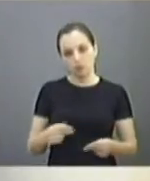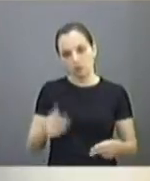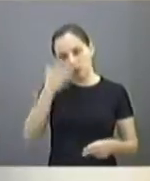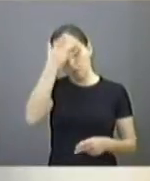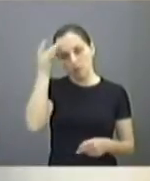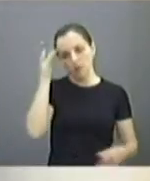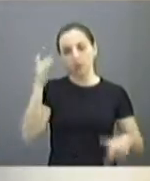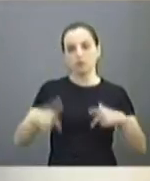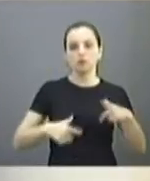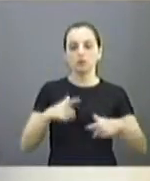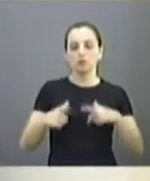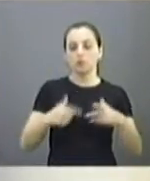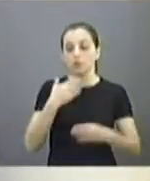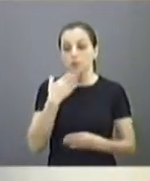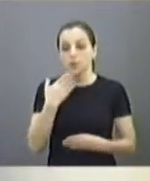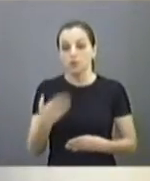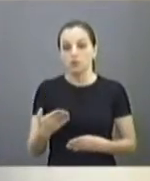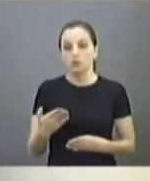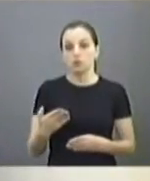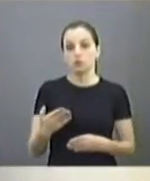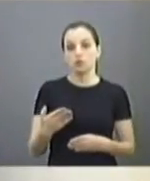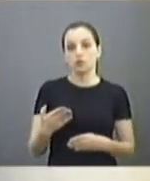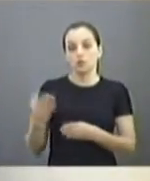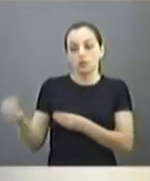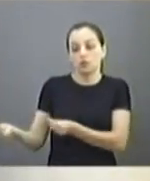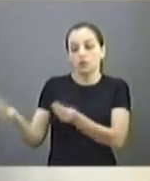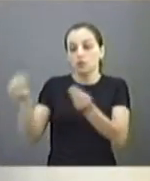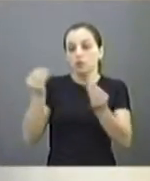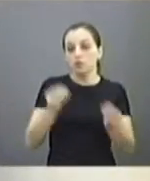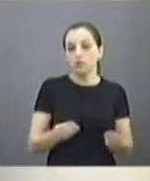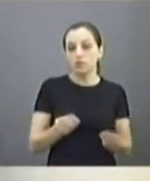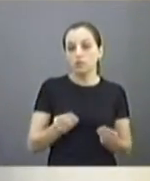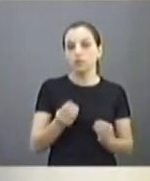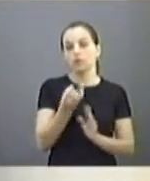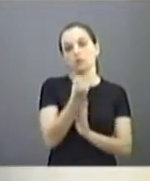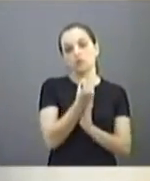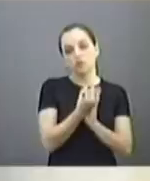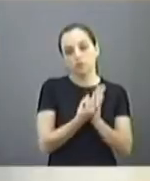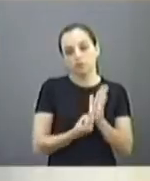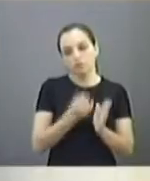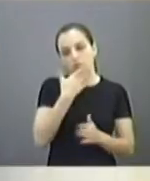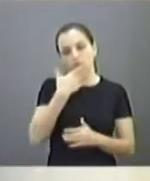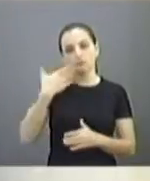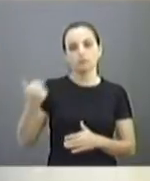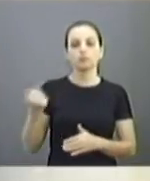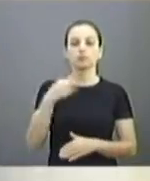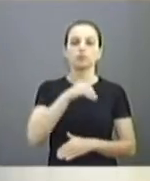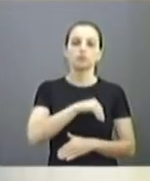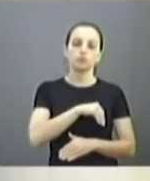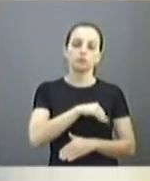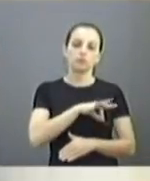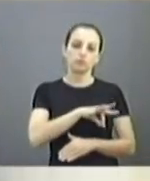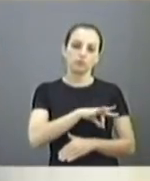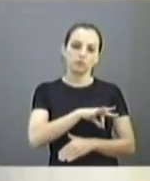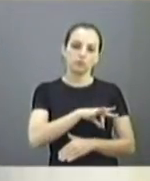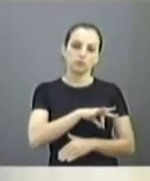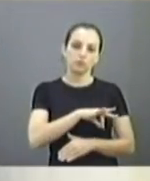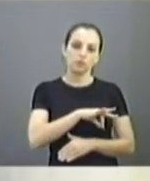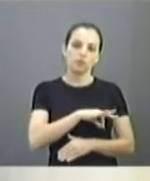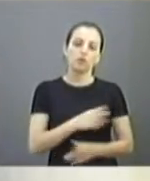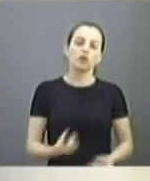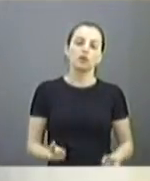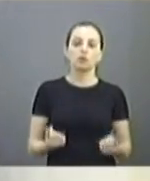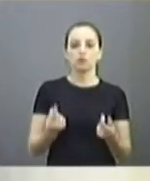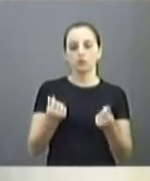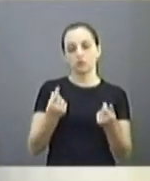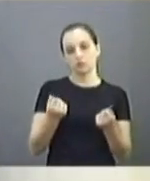servidores, eles não estão pedindo, além da reposição da inflação, a melhoria no salário do ponto de vista